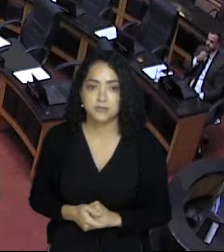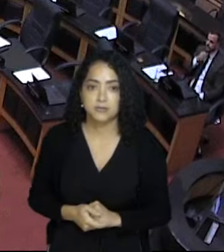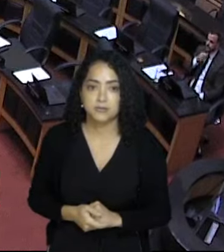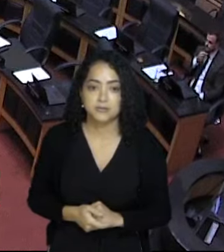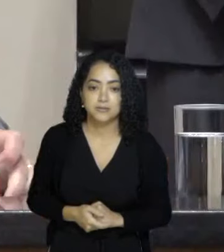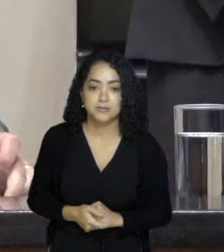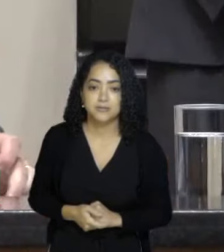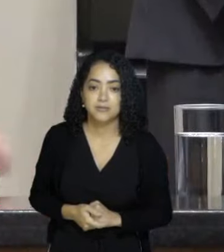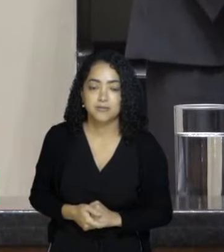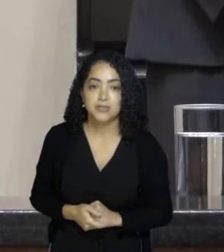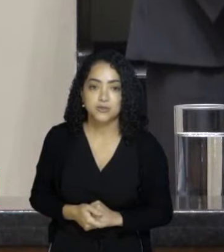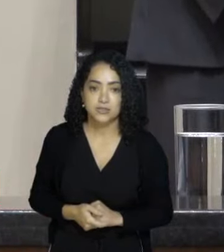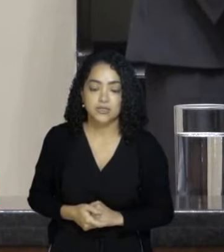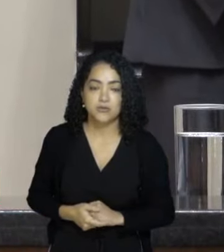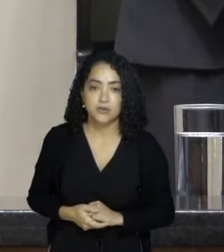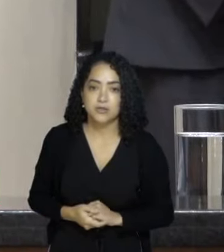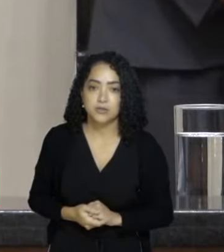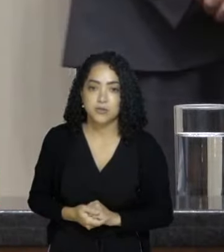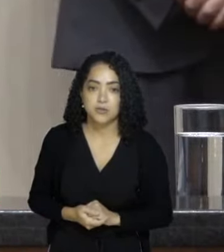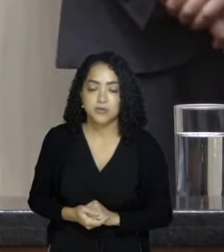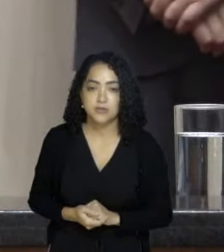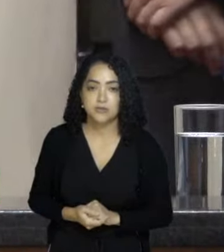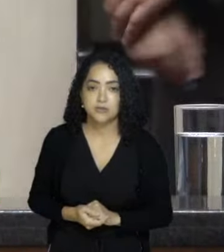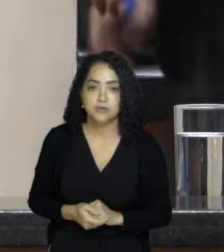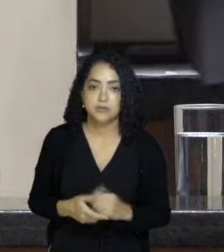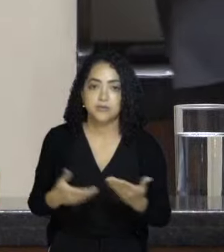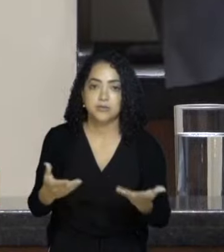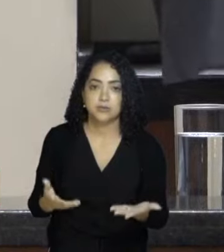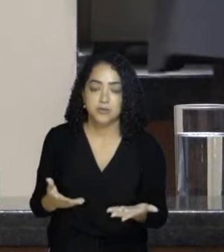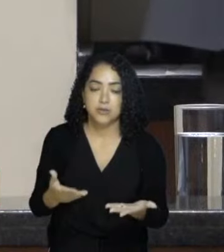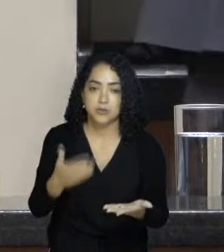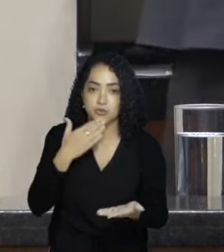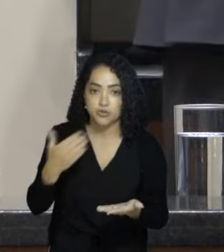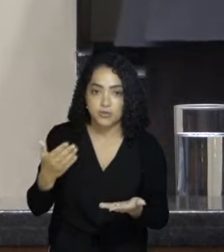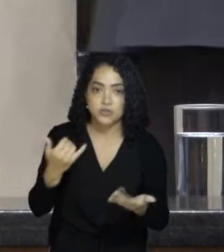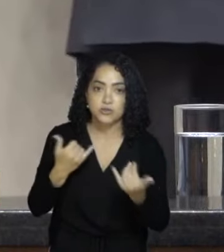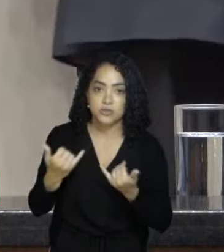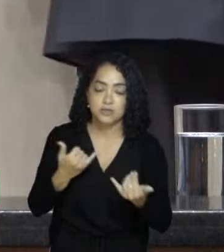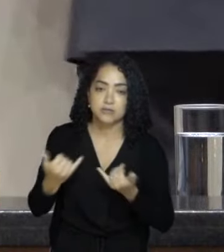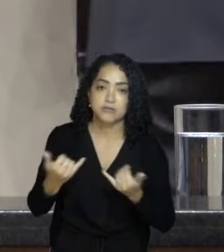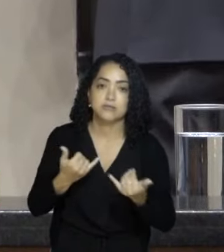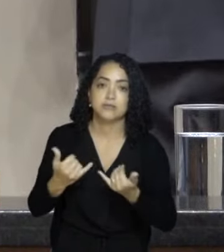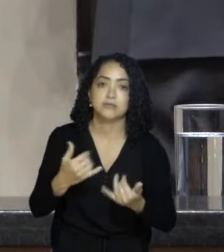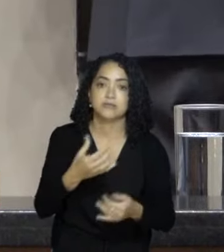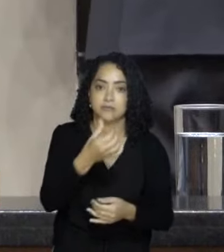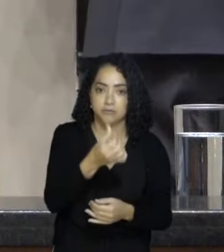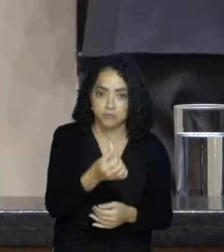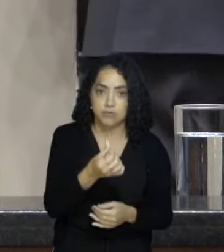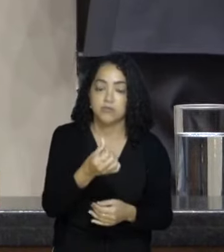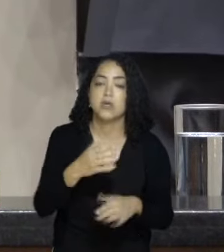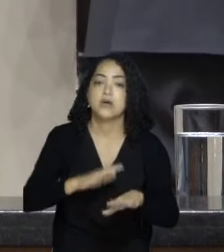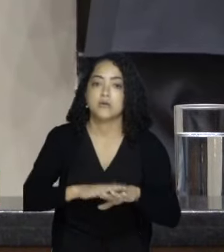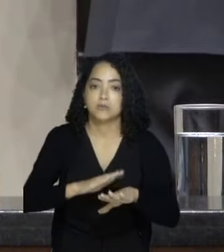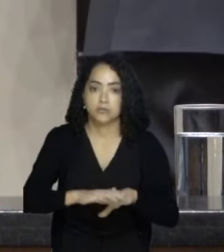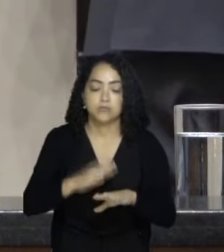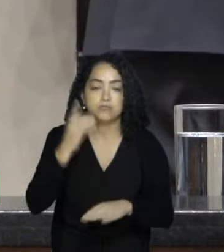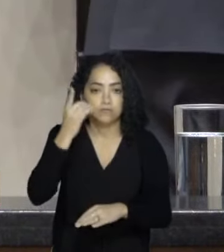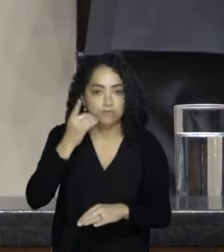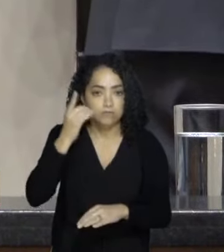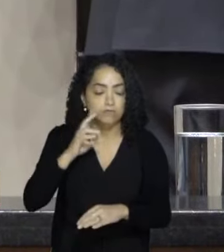Muito obrigado, deputada. Pedidos de informação. Pedido de informação 147/2023, autoria deputado Ivan